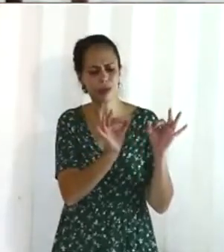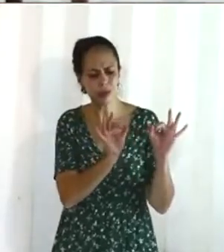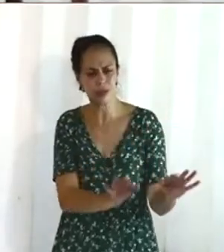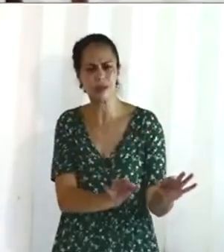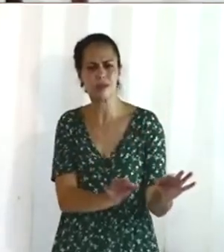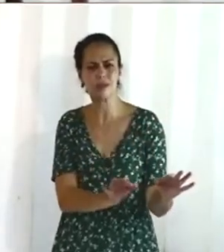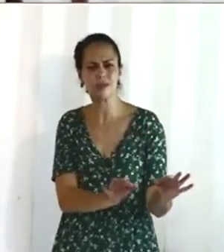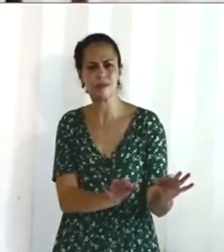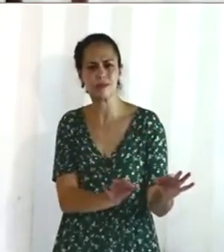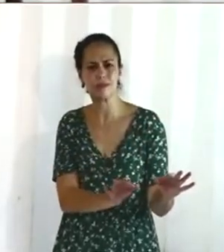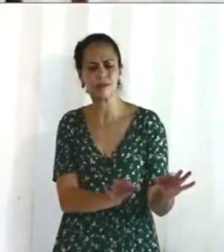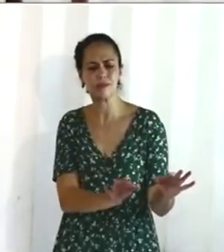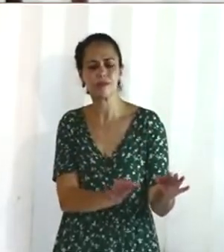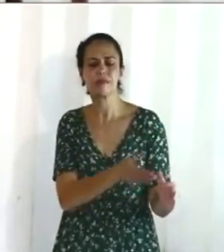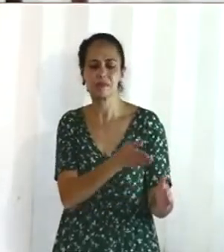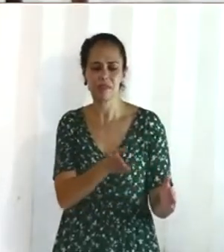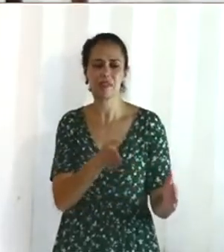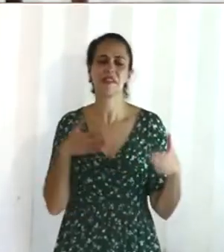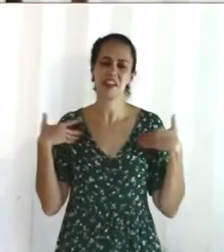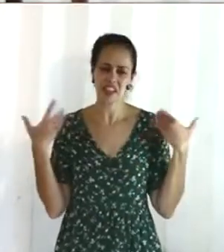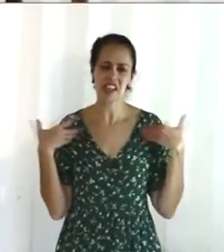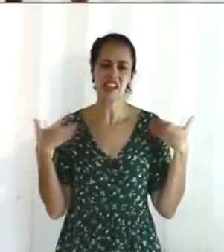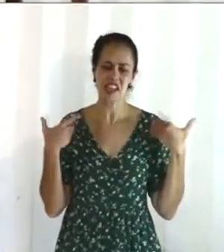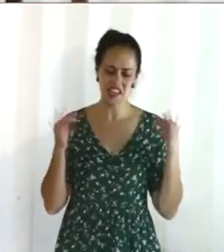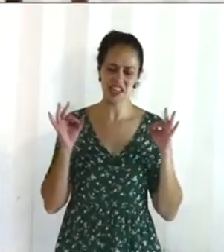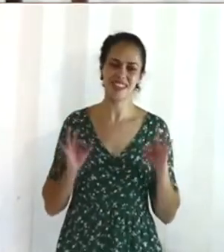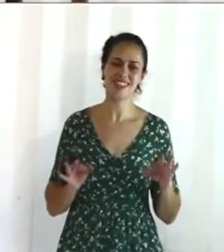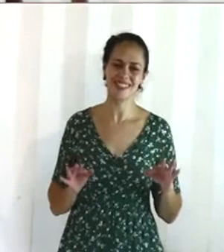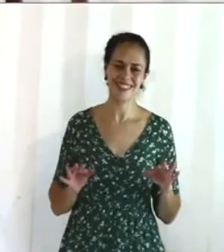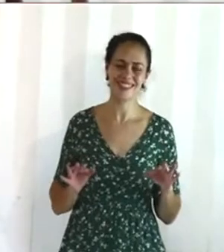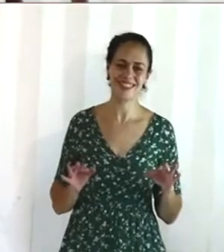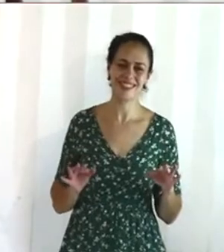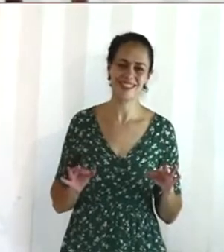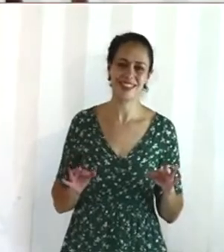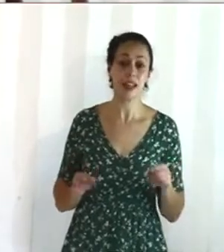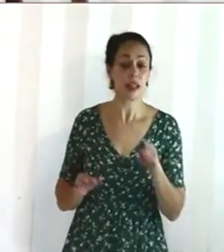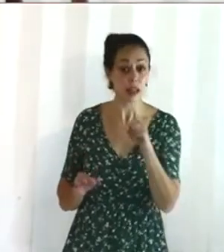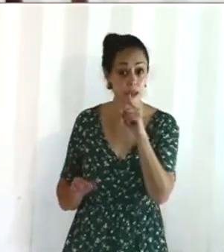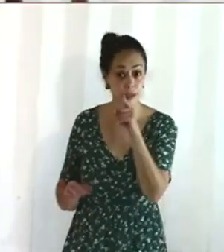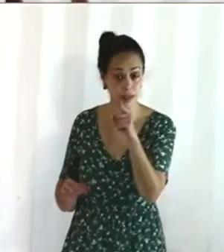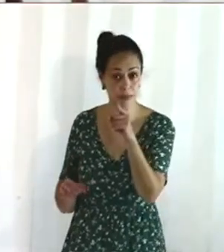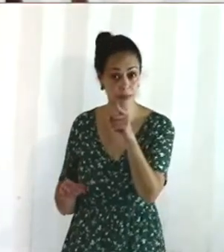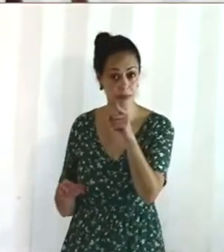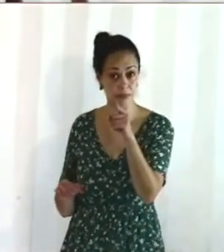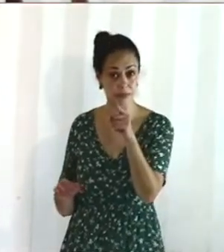Queridos, nós precisamos compreender que o Natal,